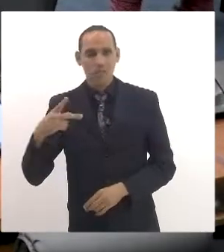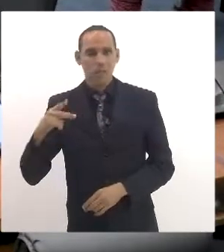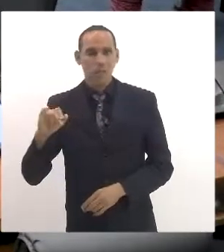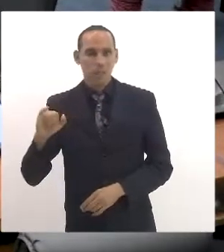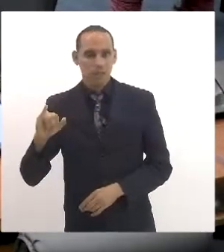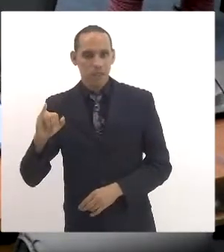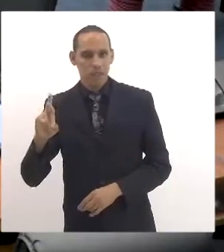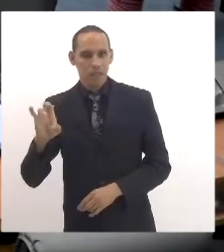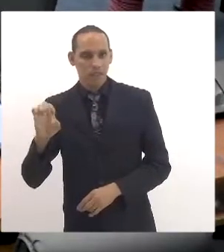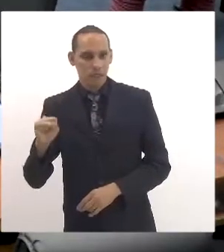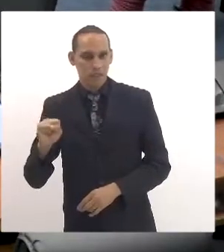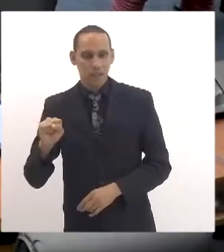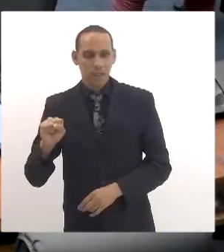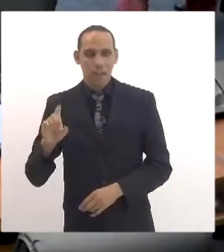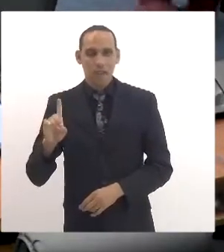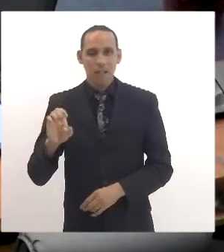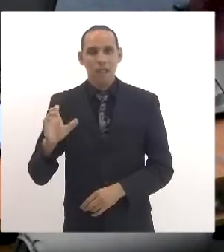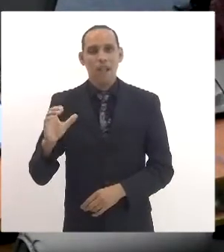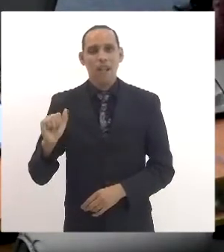estar conosco.